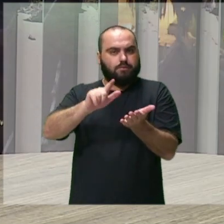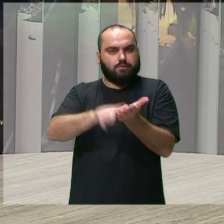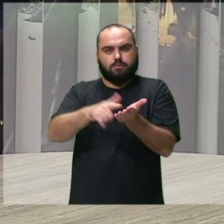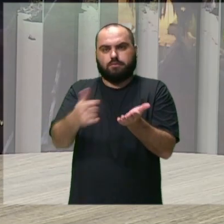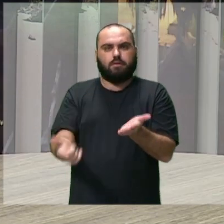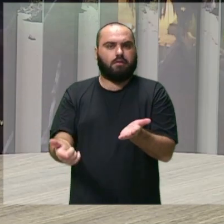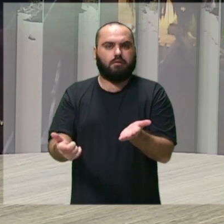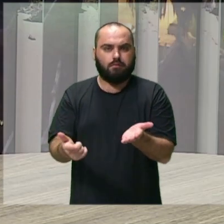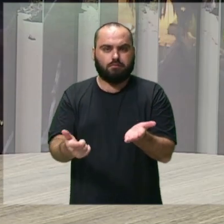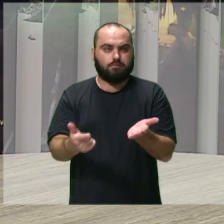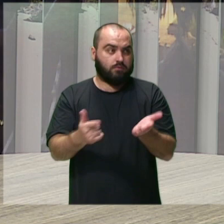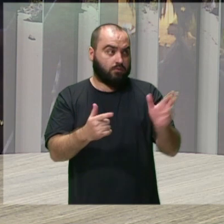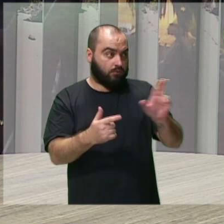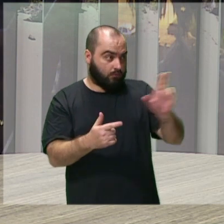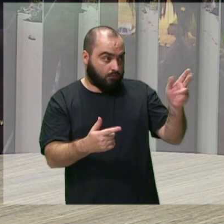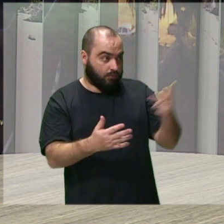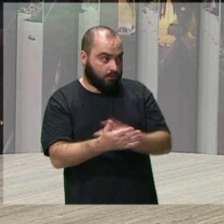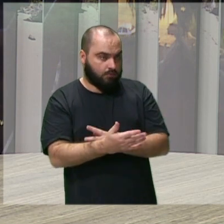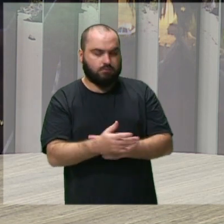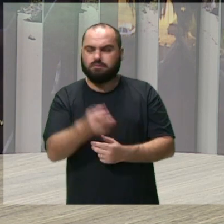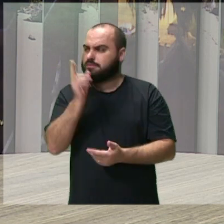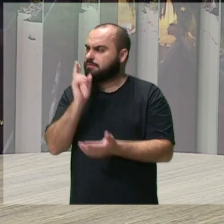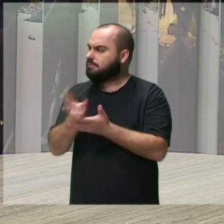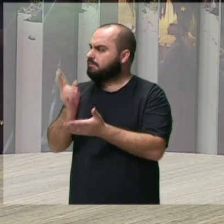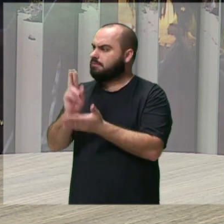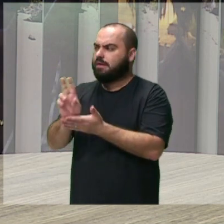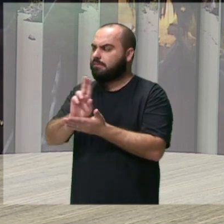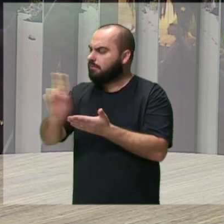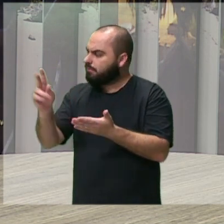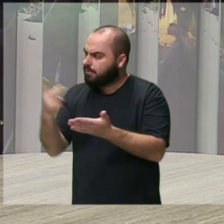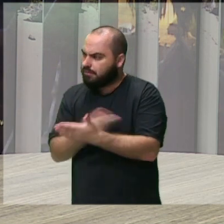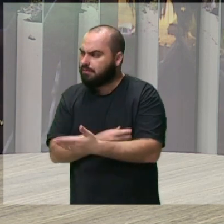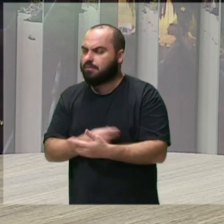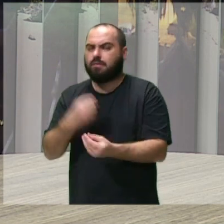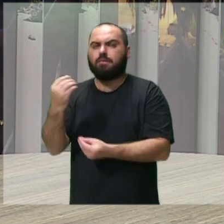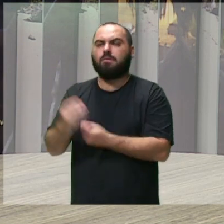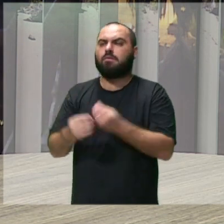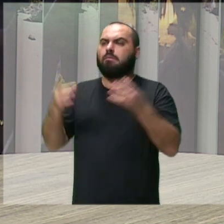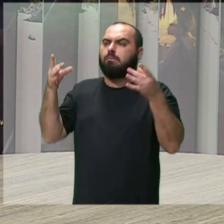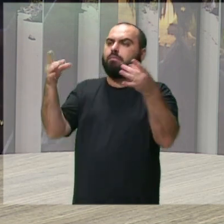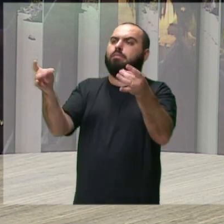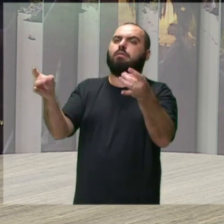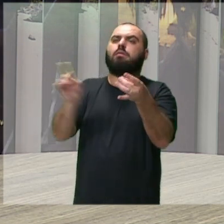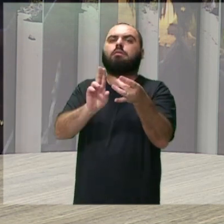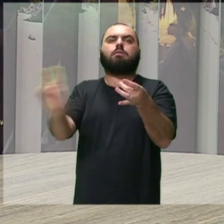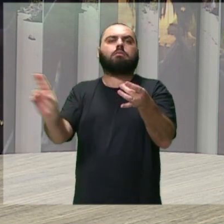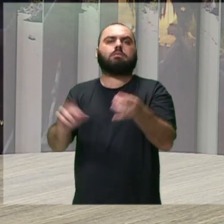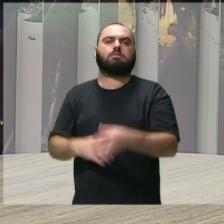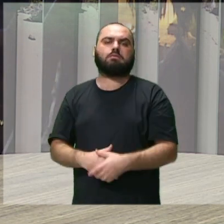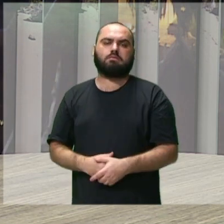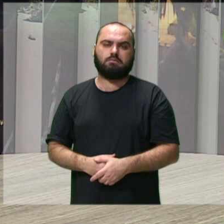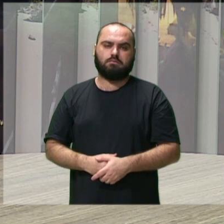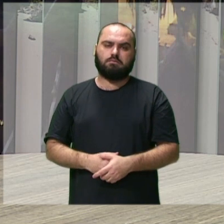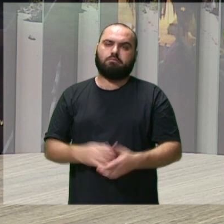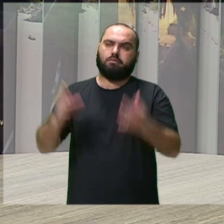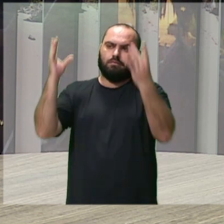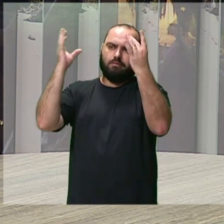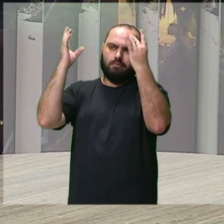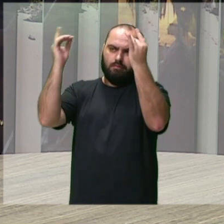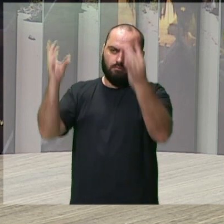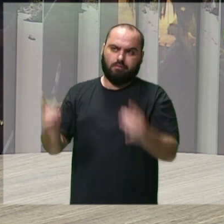Errado. Sempre. Então era impressionante, assim, como é que vai fixar um nome dessa forma? Esse era um detalhe.